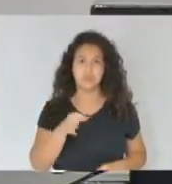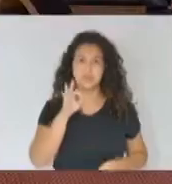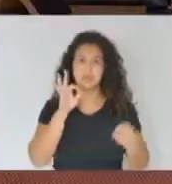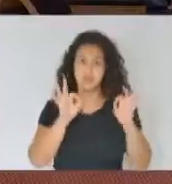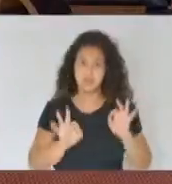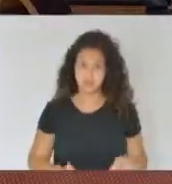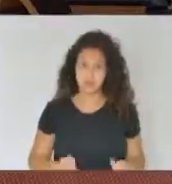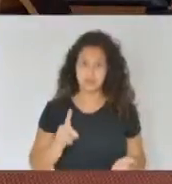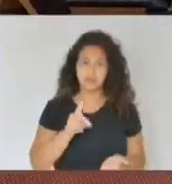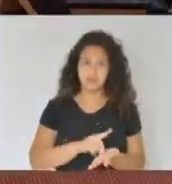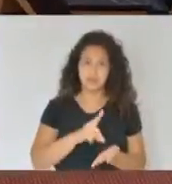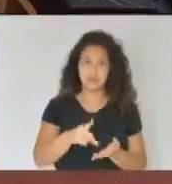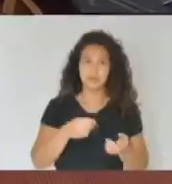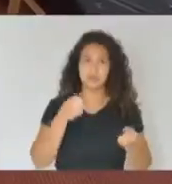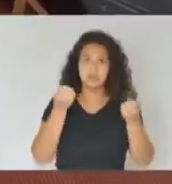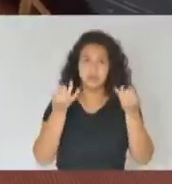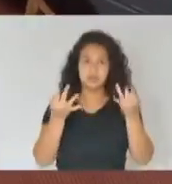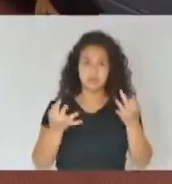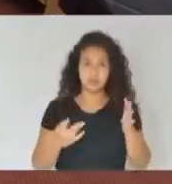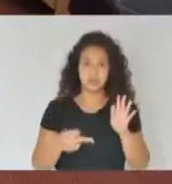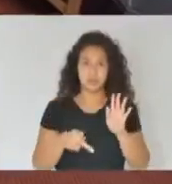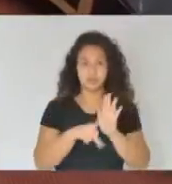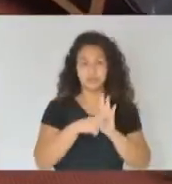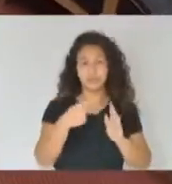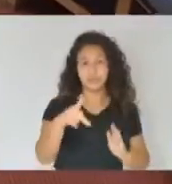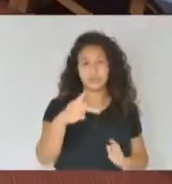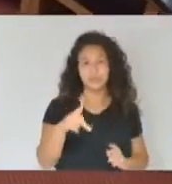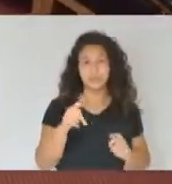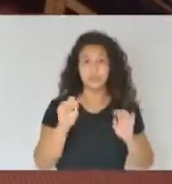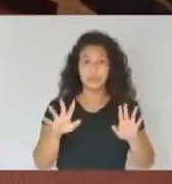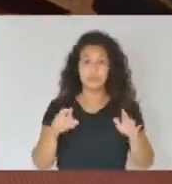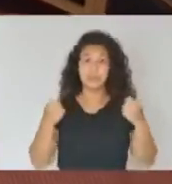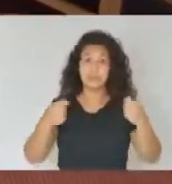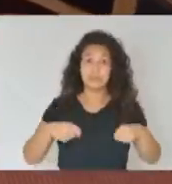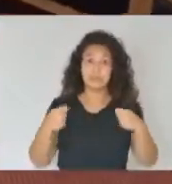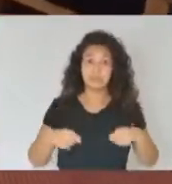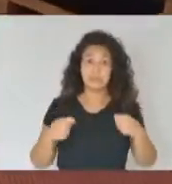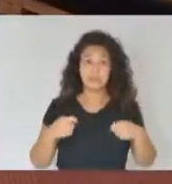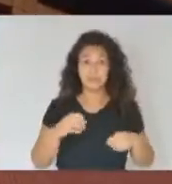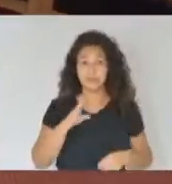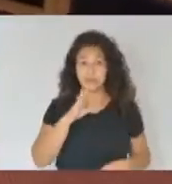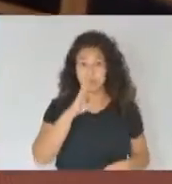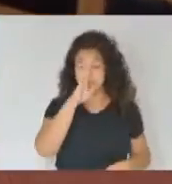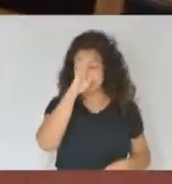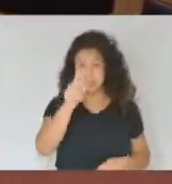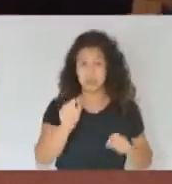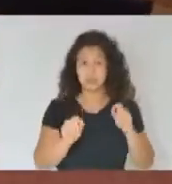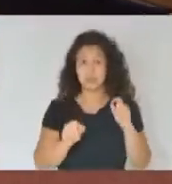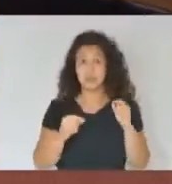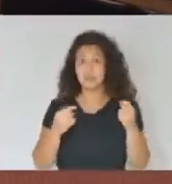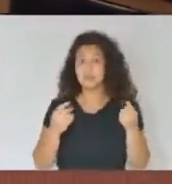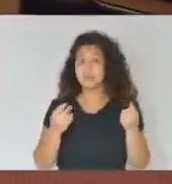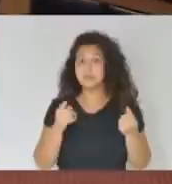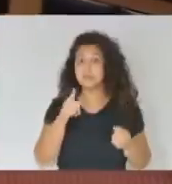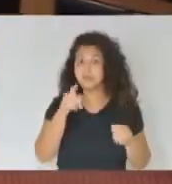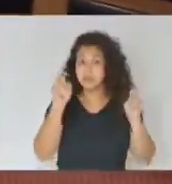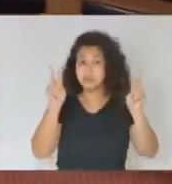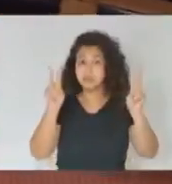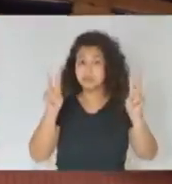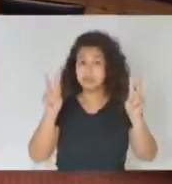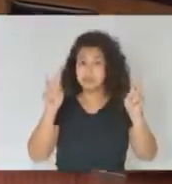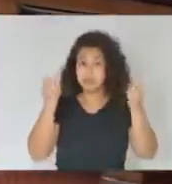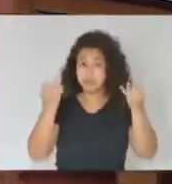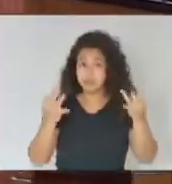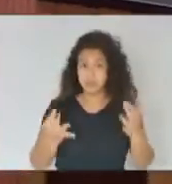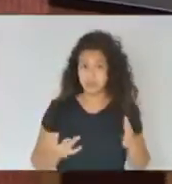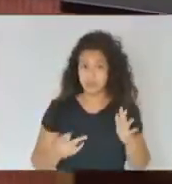senhor está falando, a região é mais sua e tal. Agora, as necessidades prementes que o senhor colocou aí agora, não é mérito só da